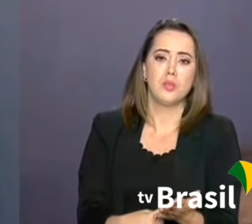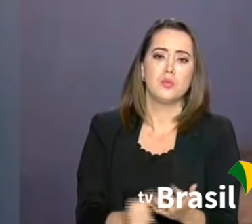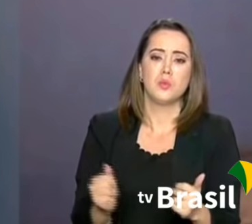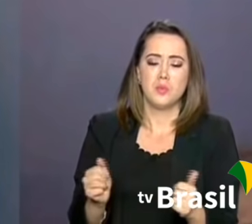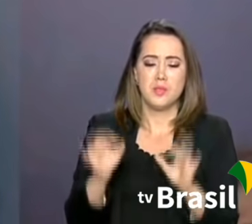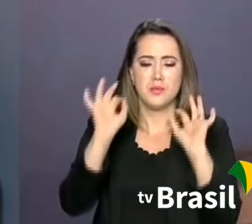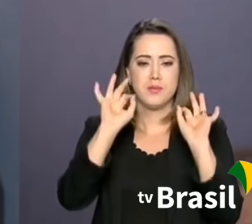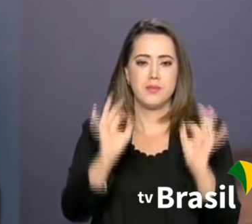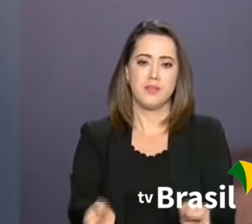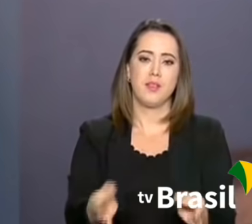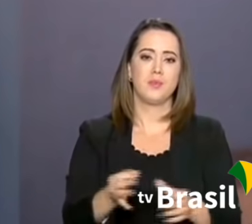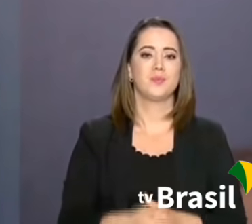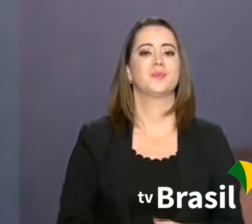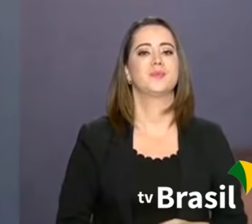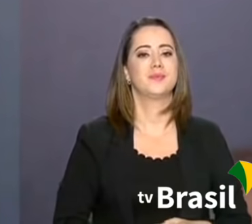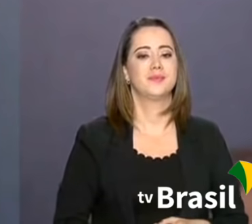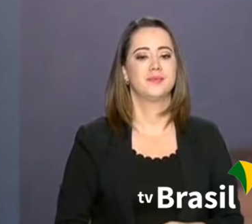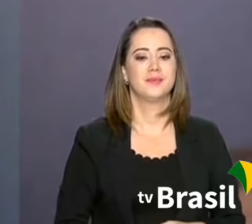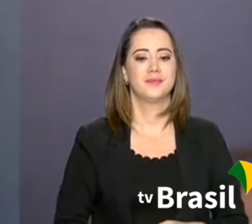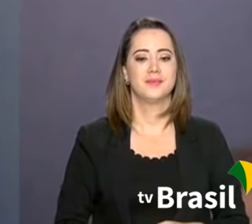missão.